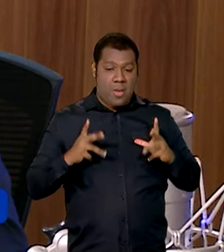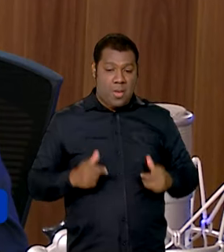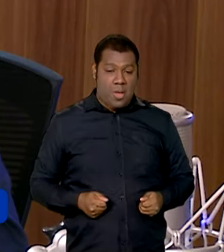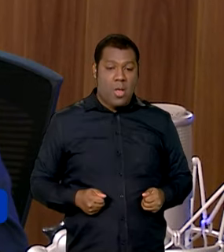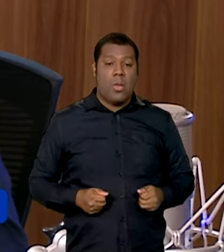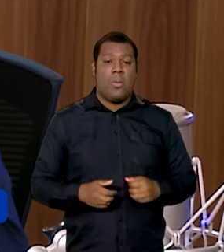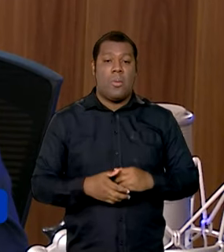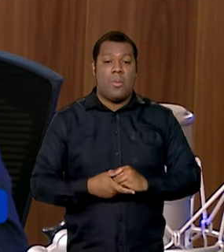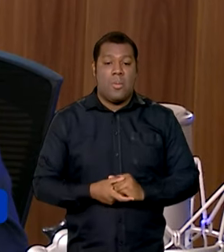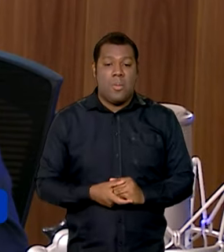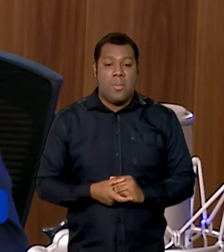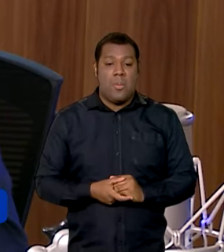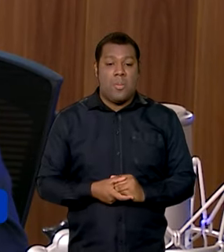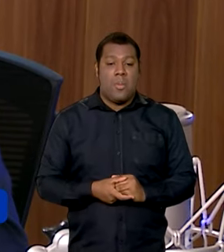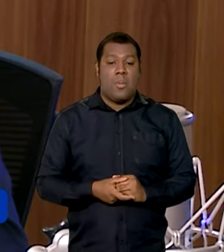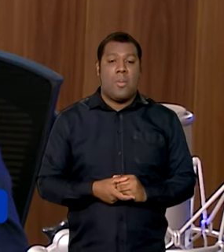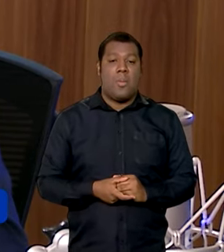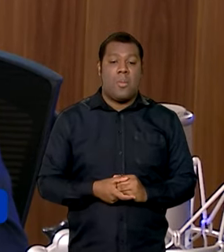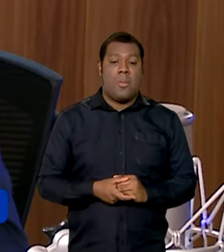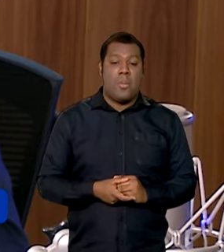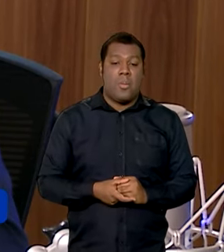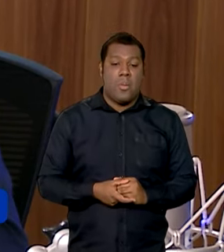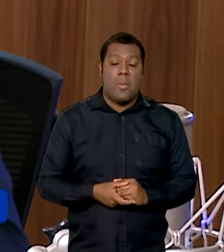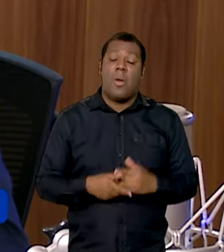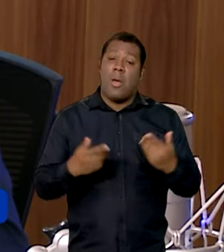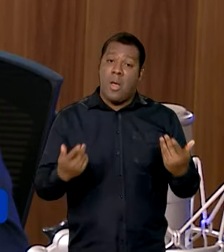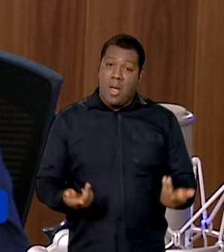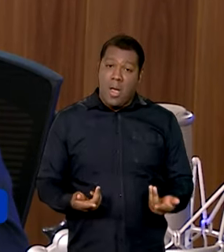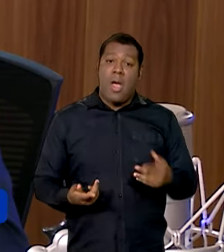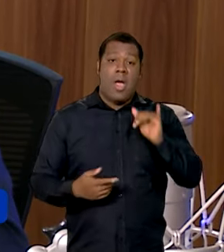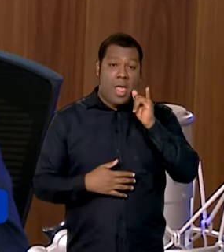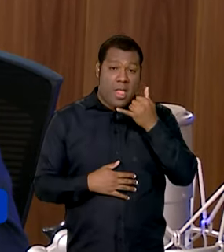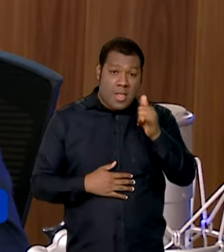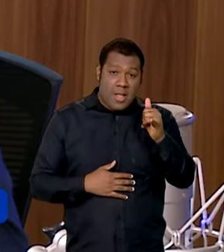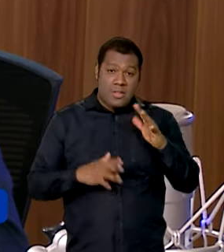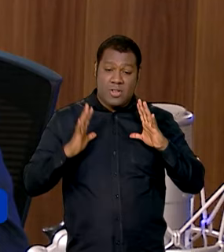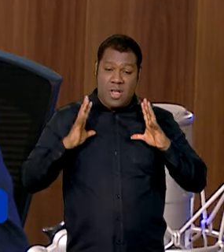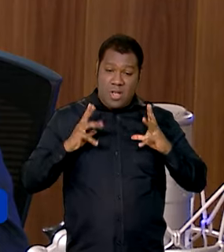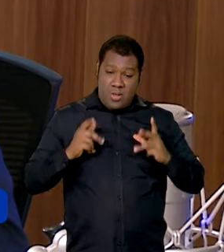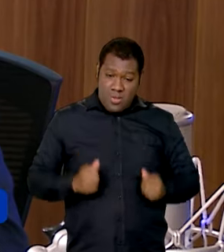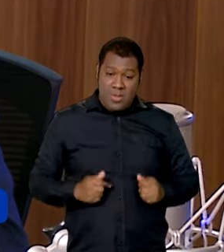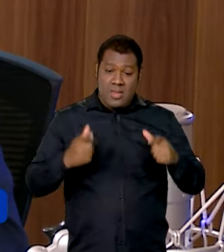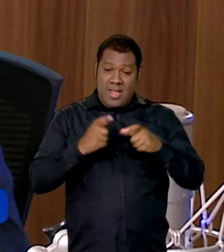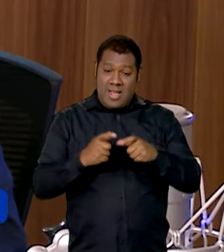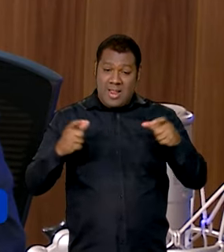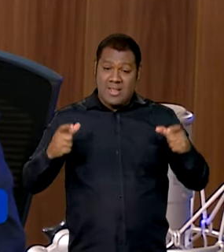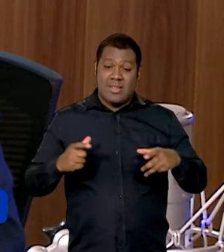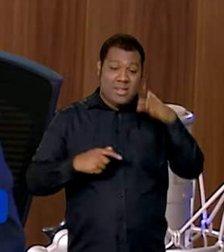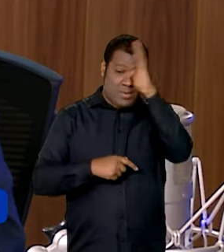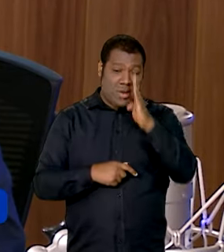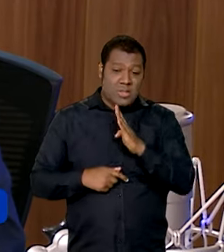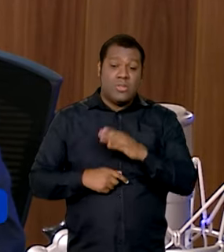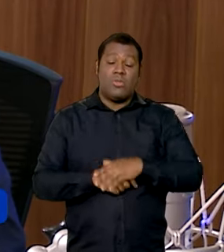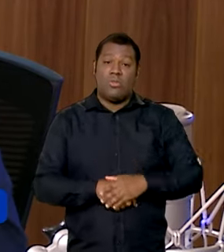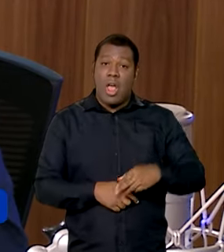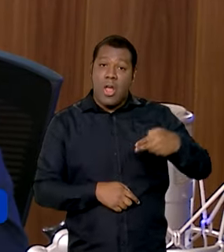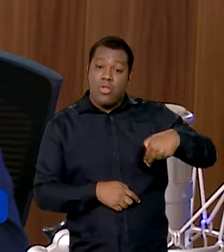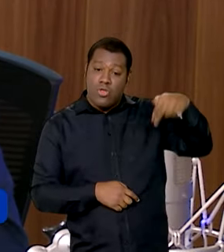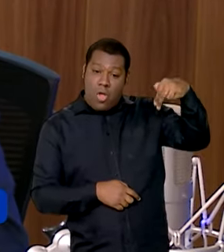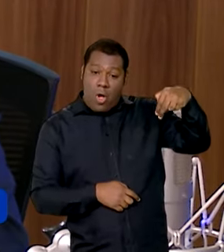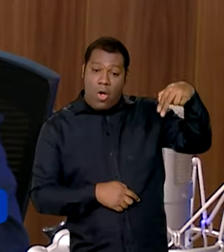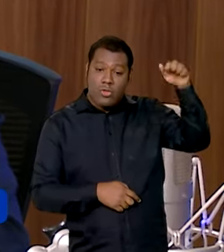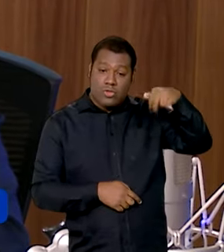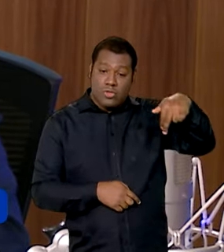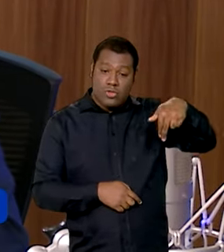eh eh fotovoltaico ela vai crescer muito no Brasil o Nordeste e o norte tem um potencial gigante